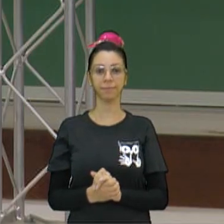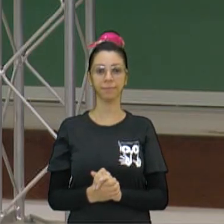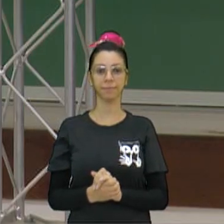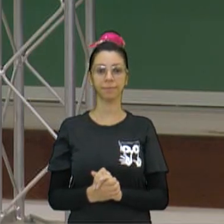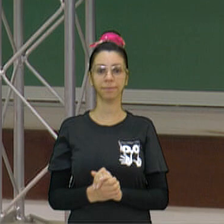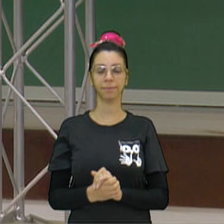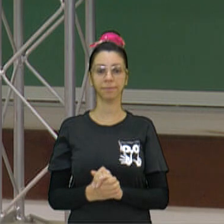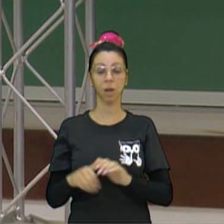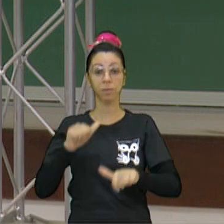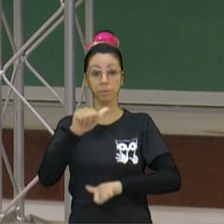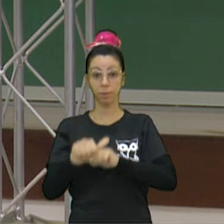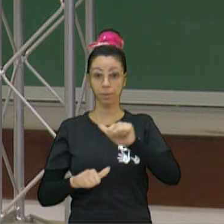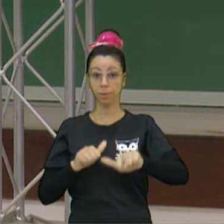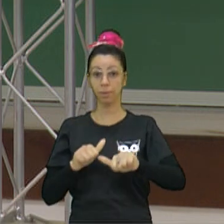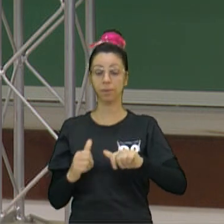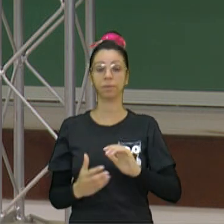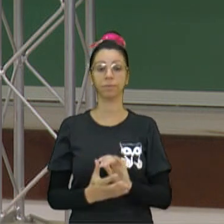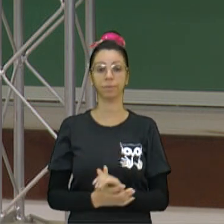troca,